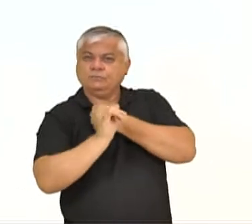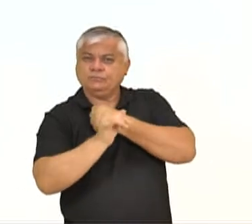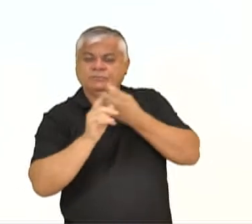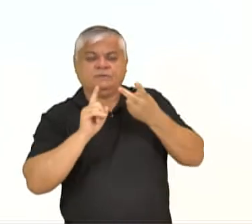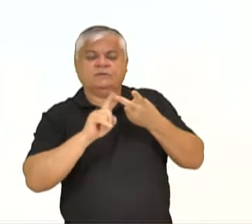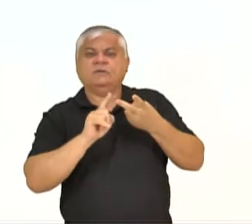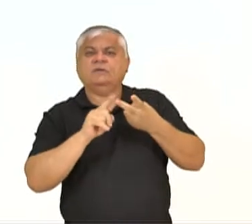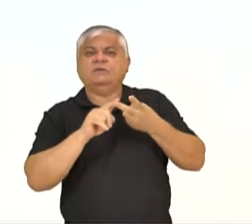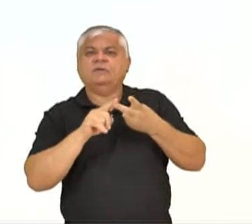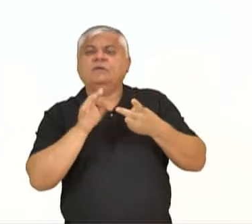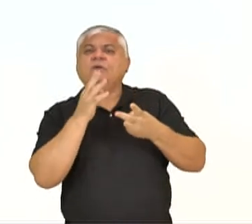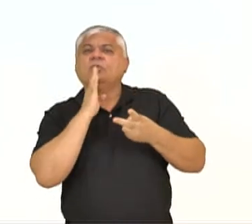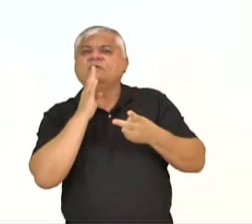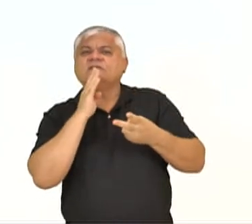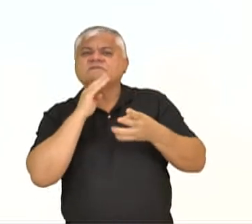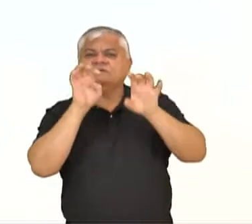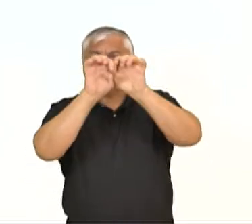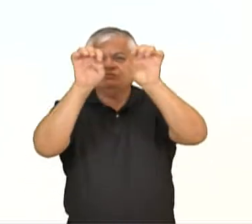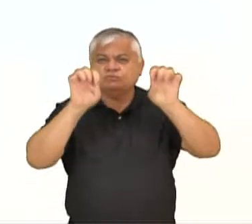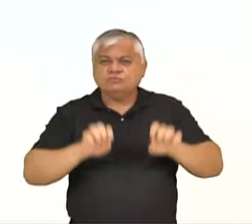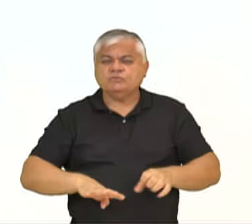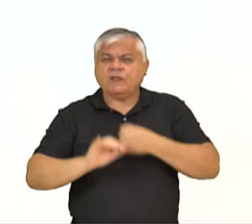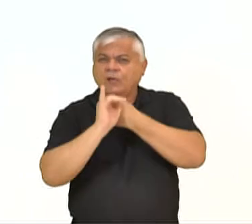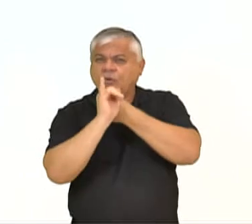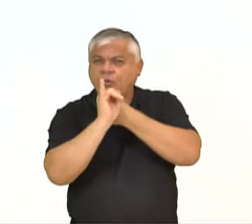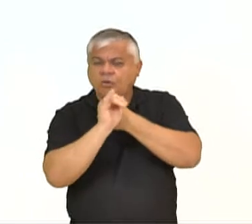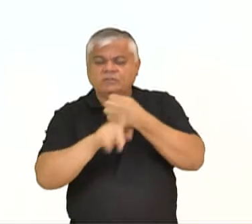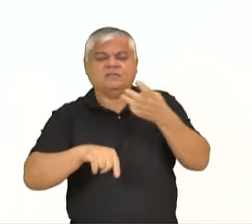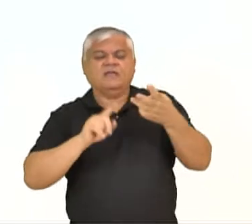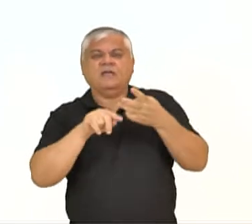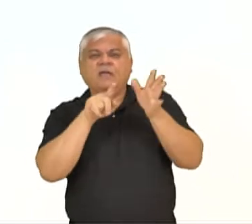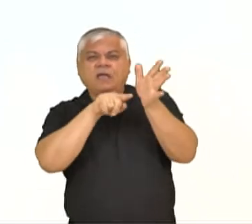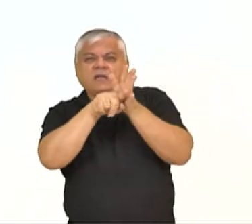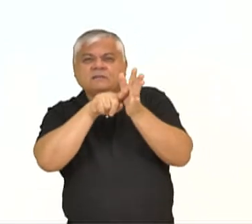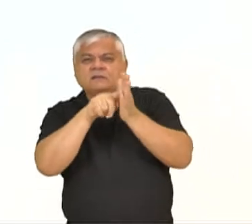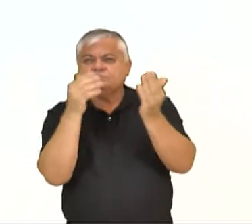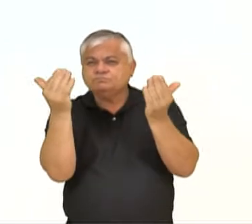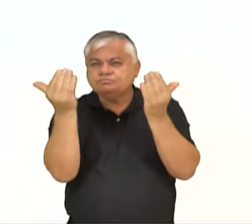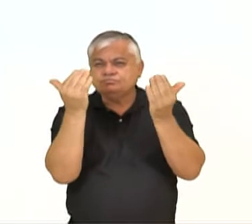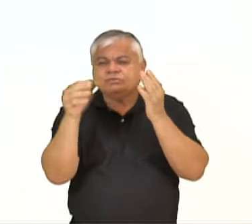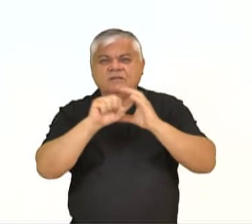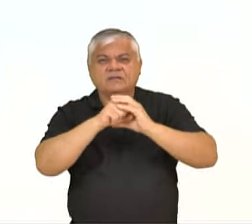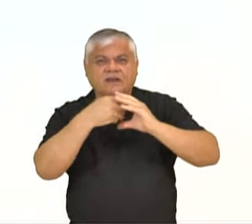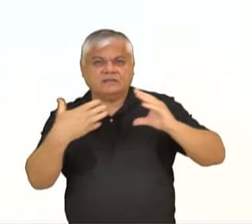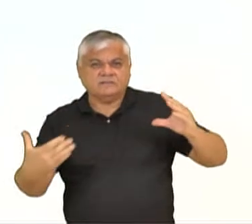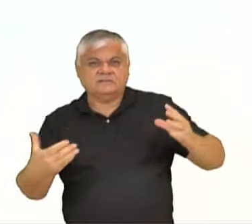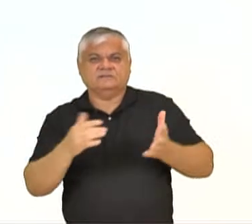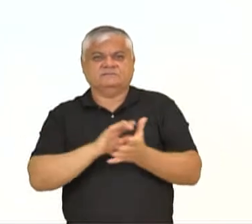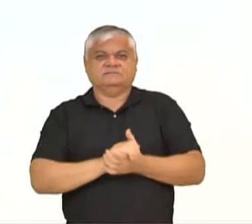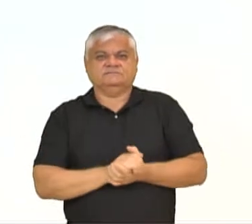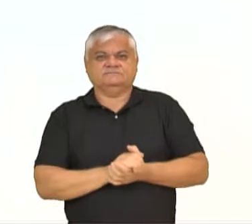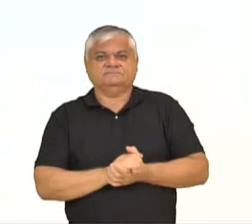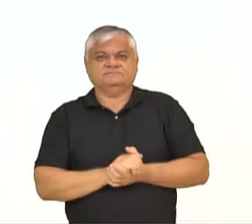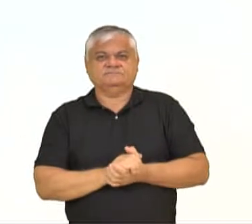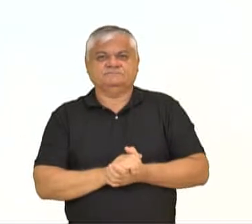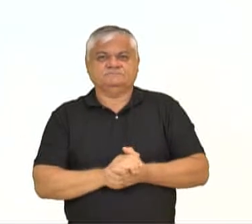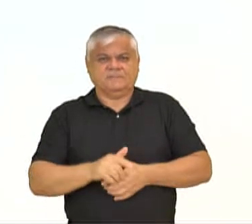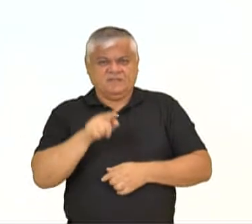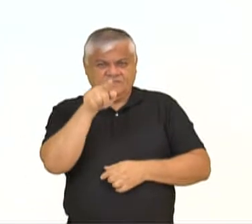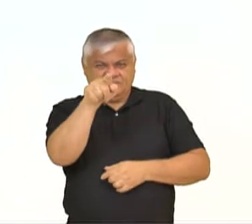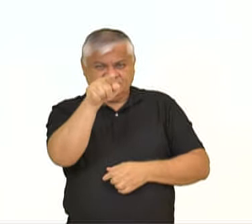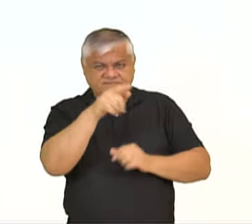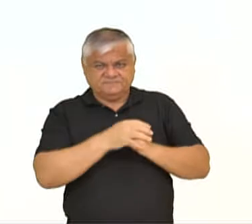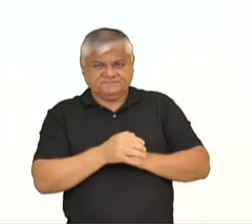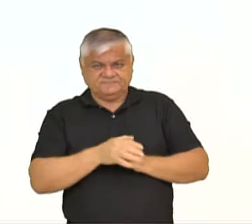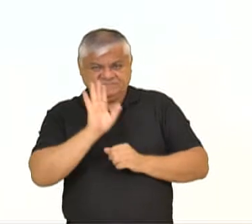reconhecer a estrutura do gênero crônica, analisar as características do gênero crônica. Você